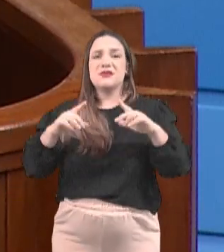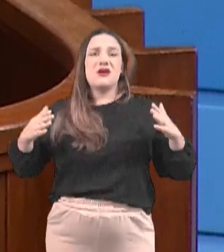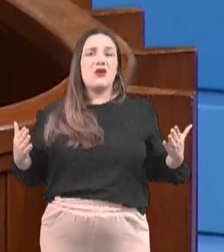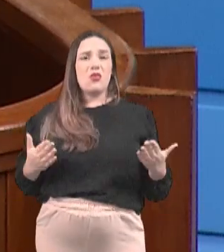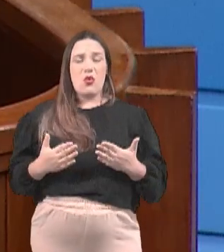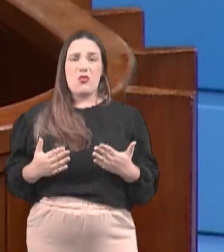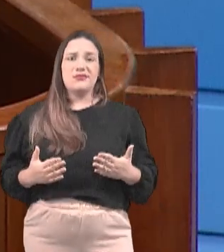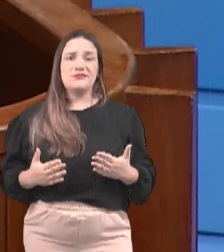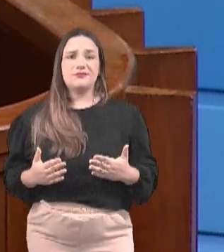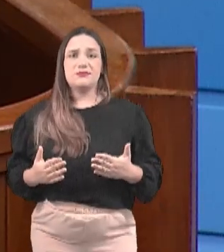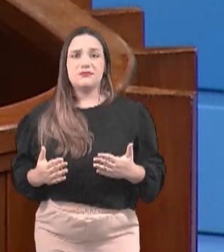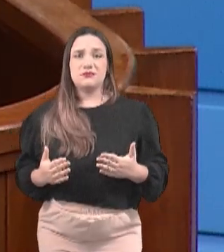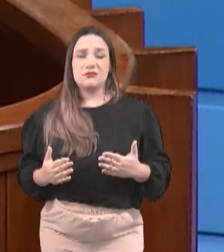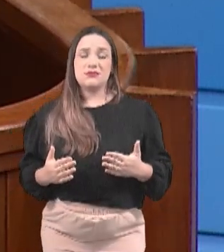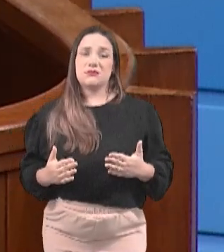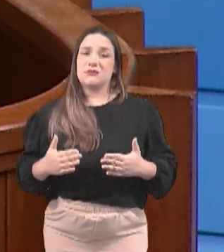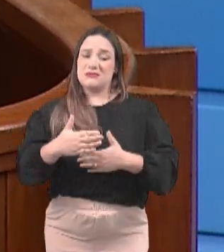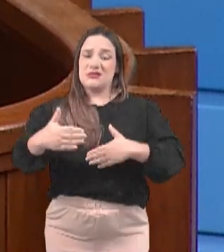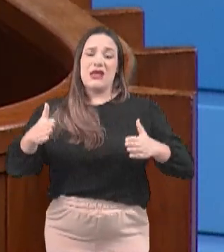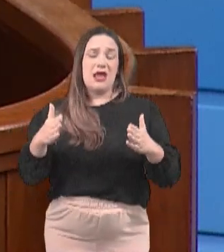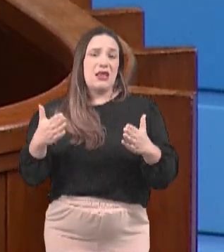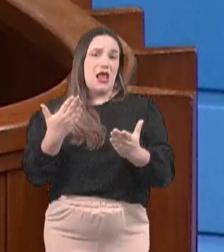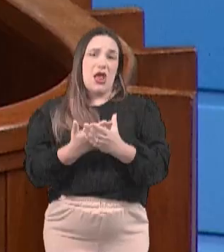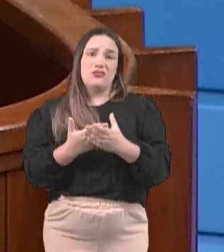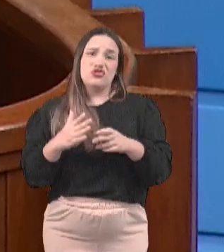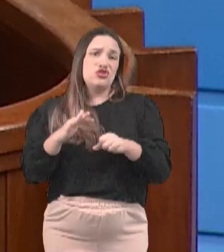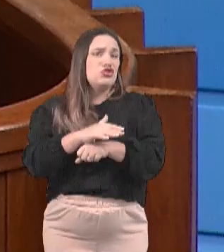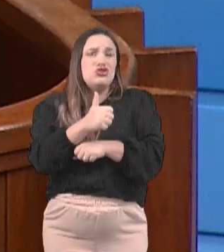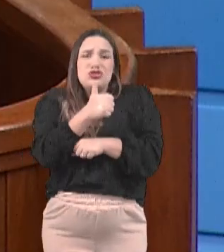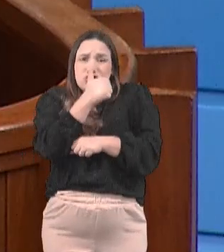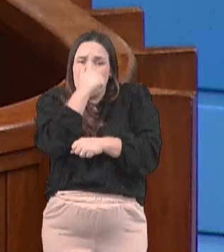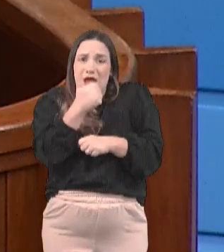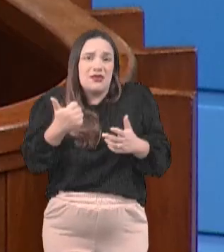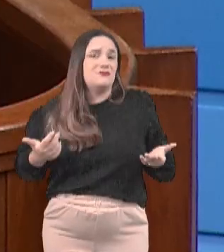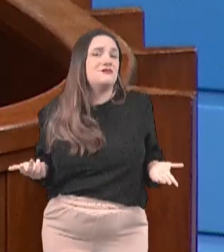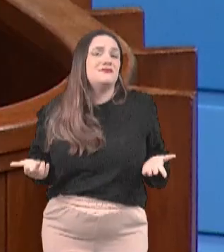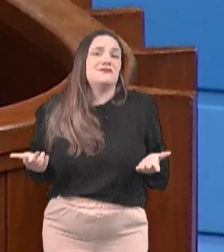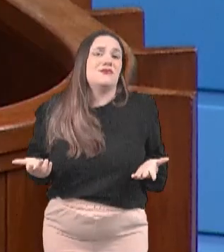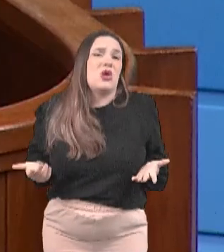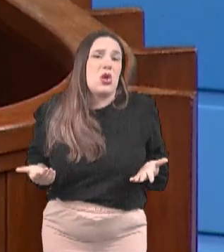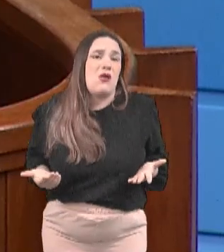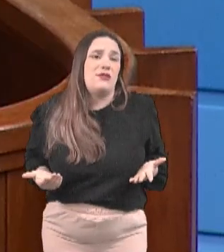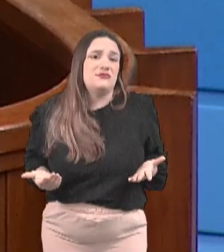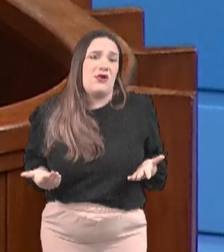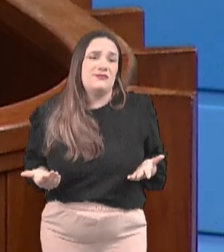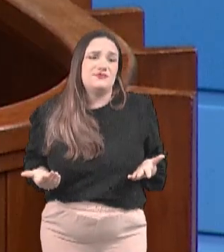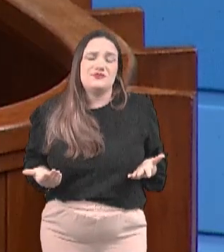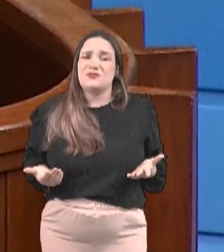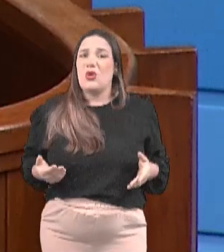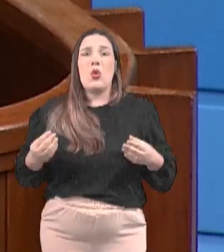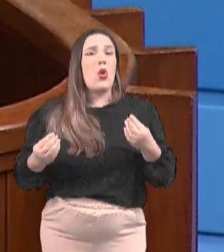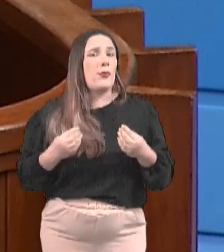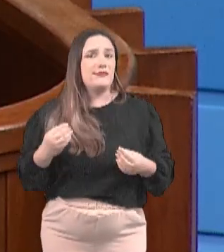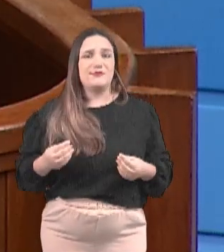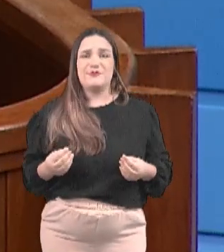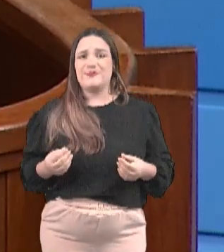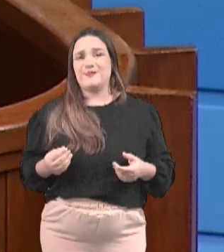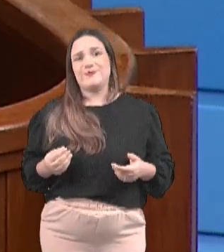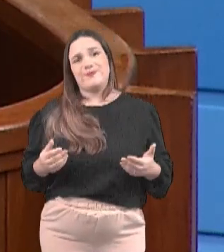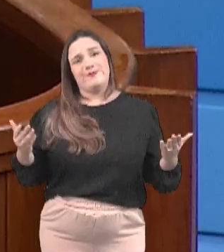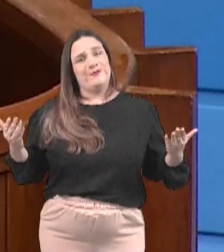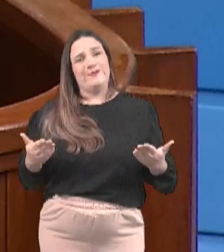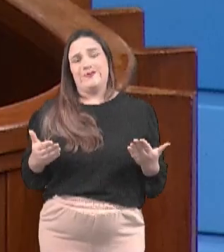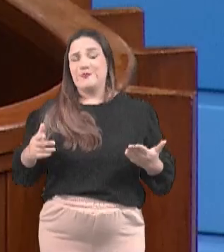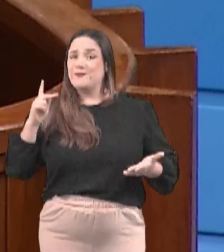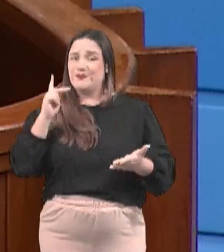salas de aula, nós passamos, então, a não compreender esse processo, se esse processo